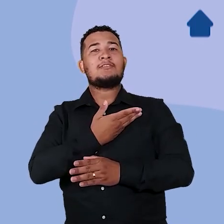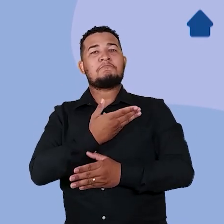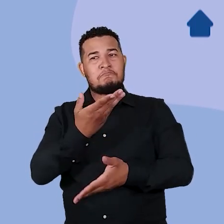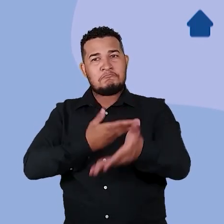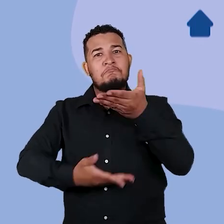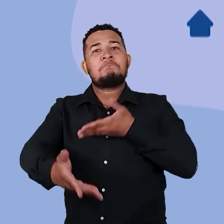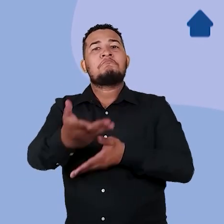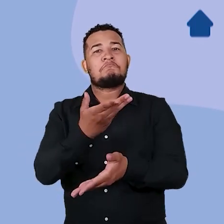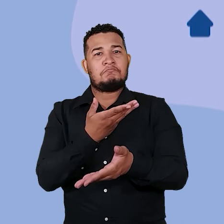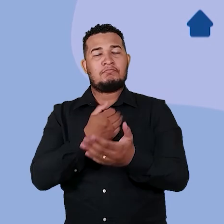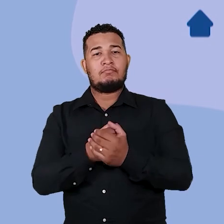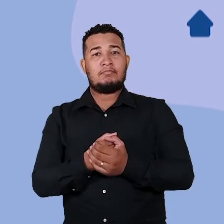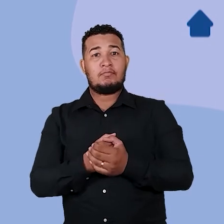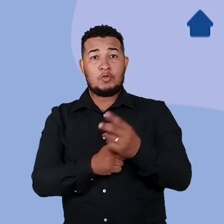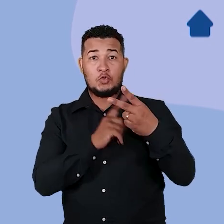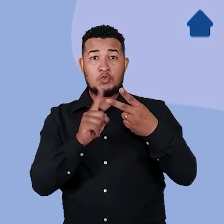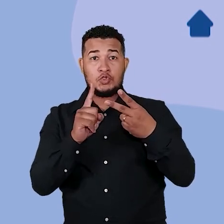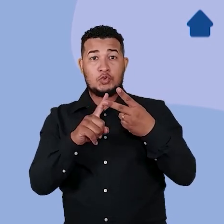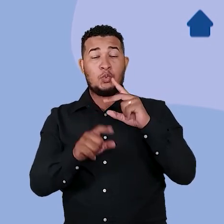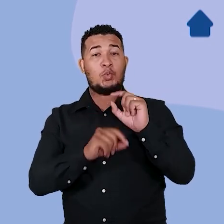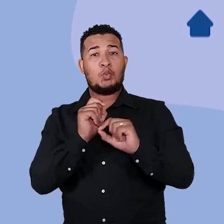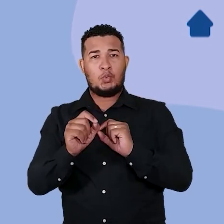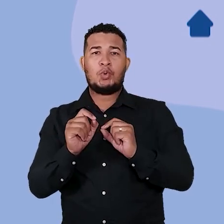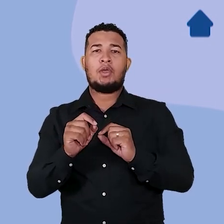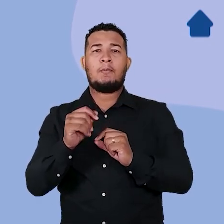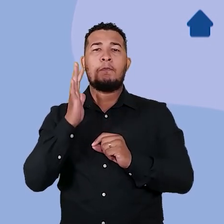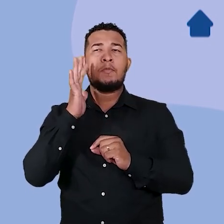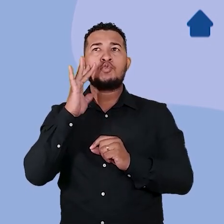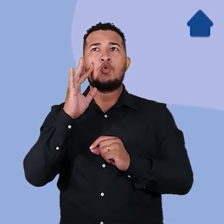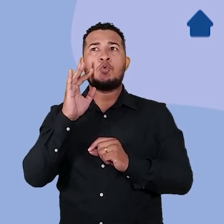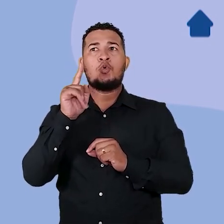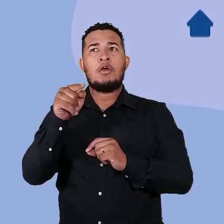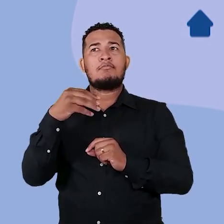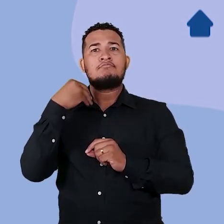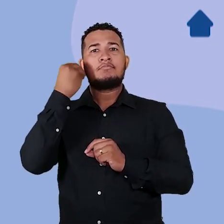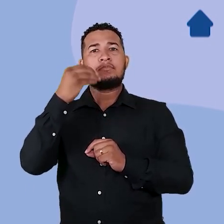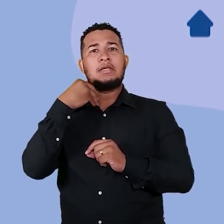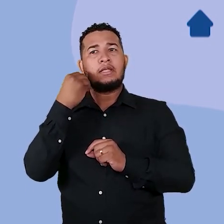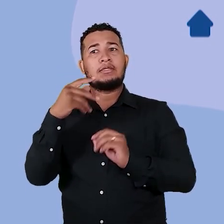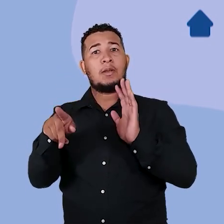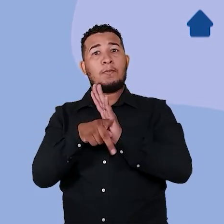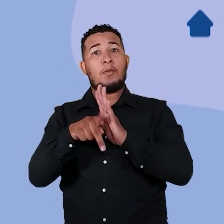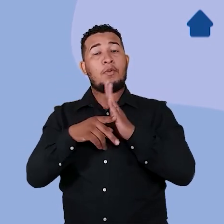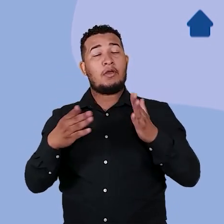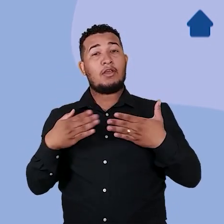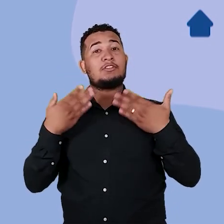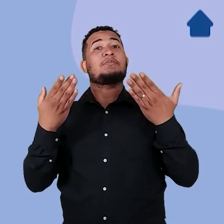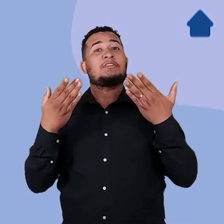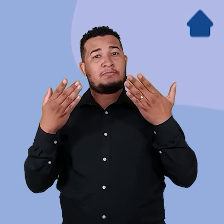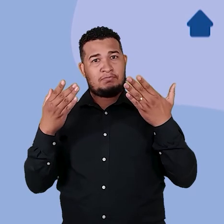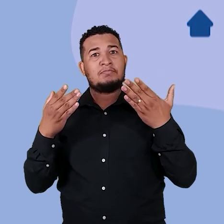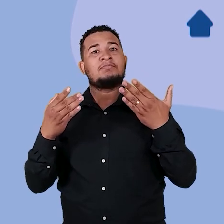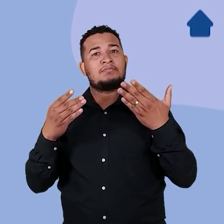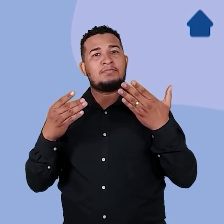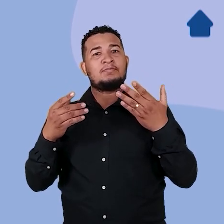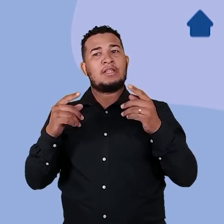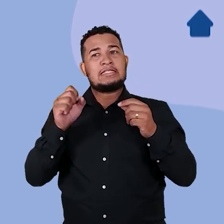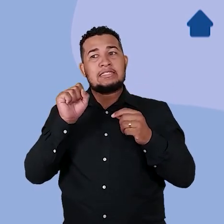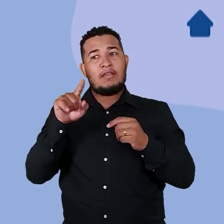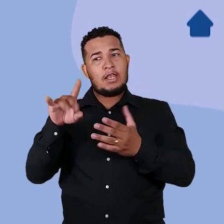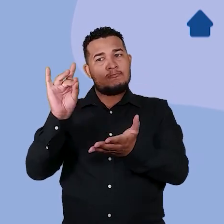da amizade. Um segundo momento, a gente pensou a experiência do